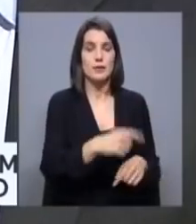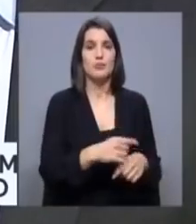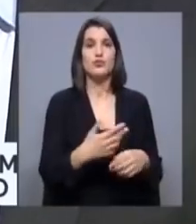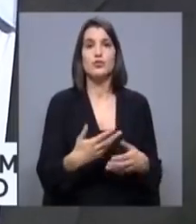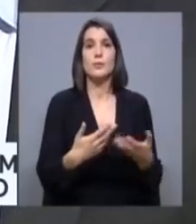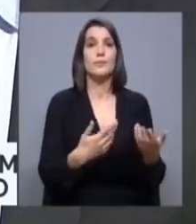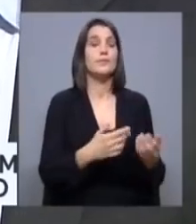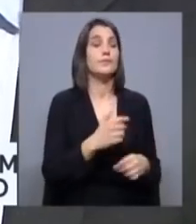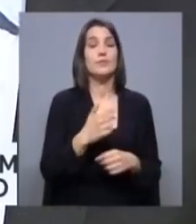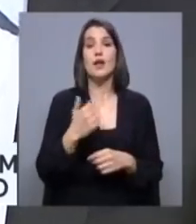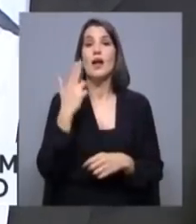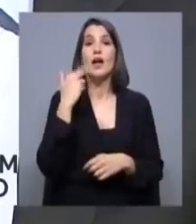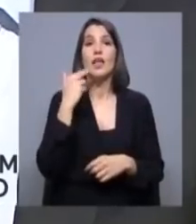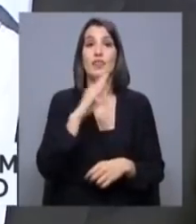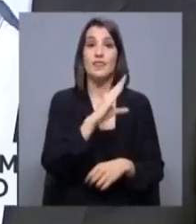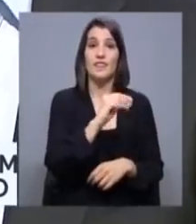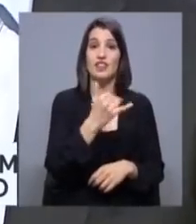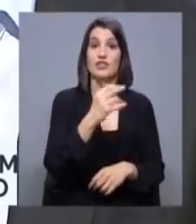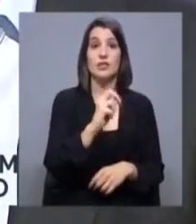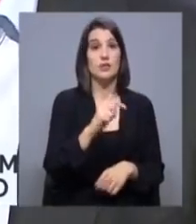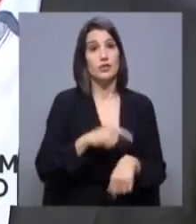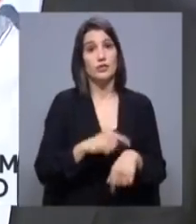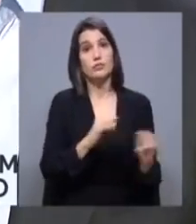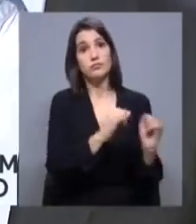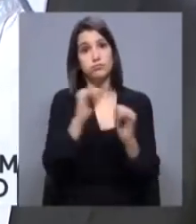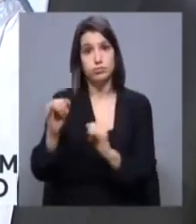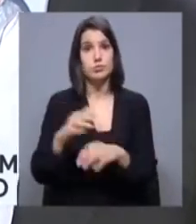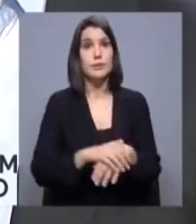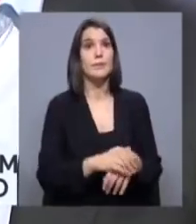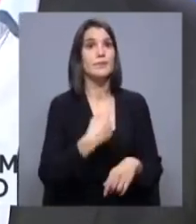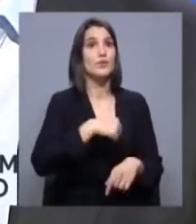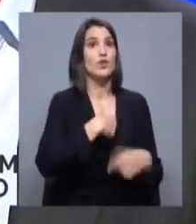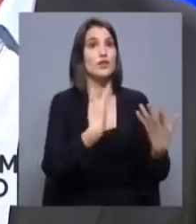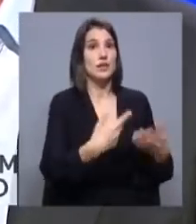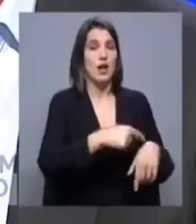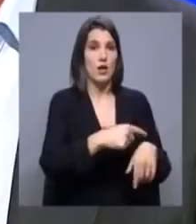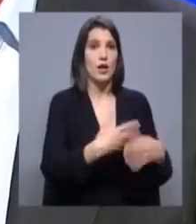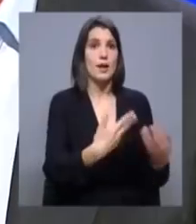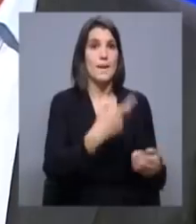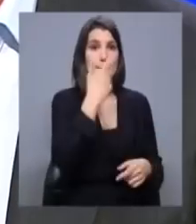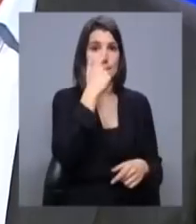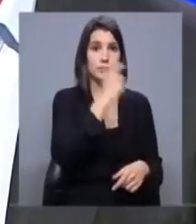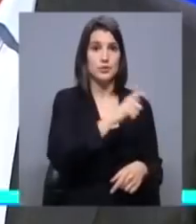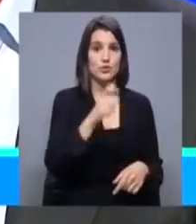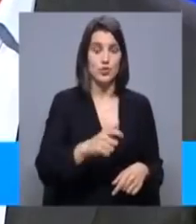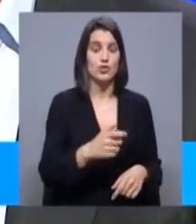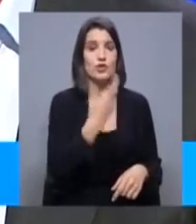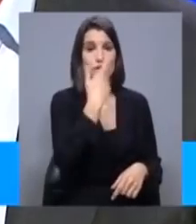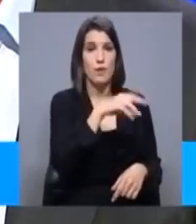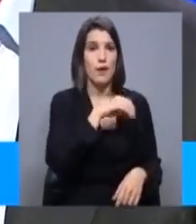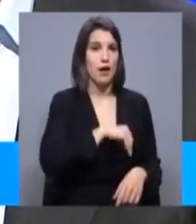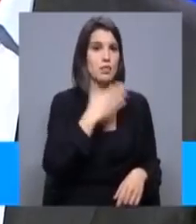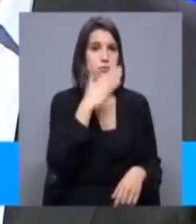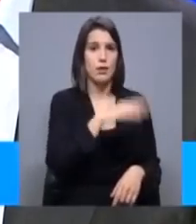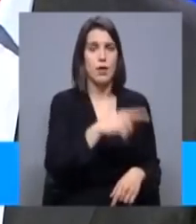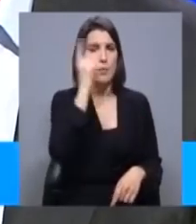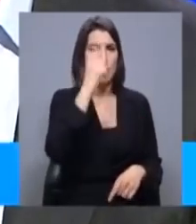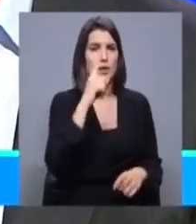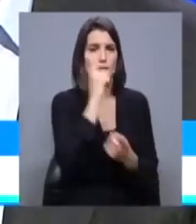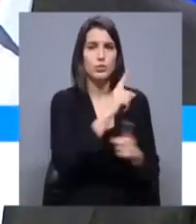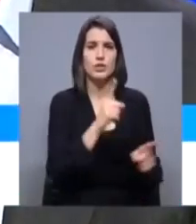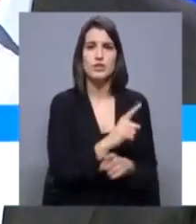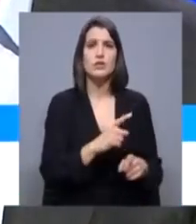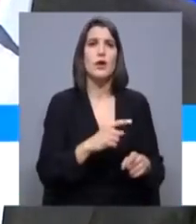meninas 23 conclua que é para passar as pessoas eu não preciso ganhar miseravelmente polícias